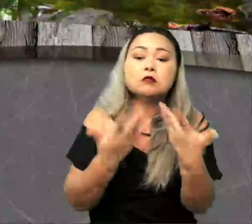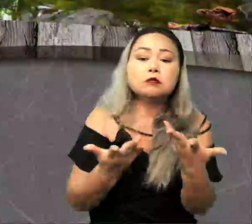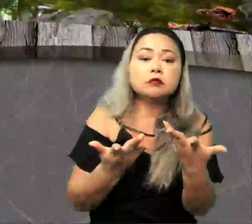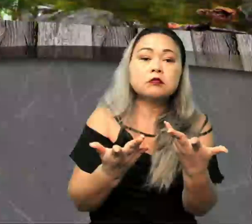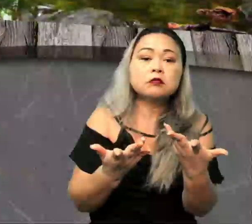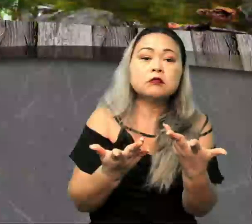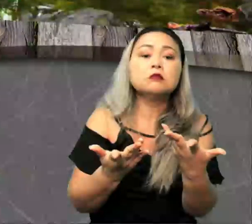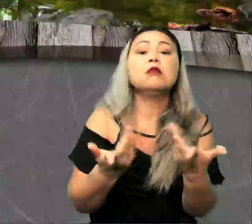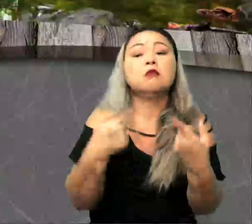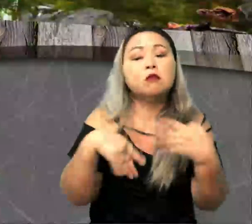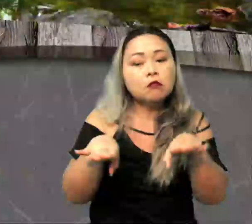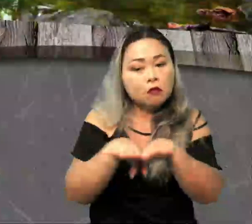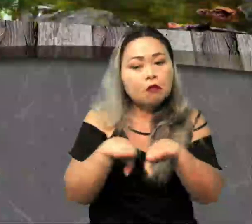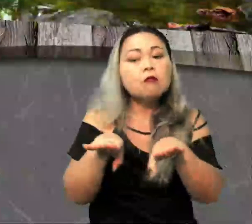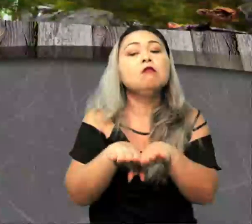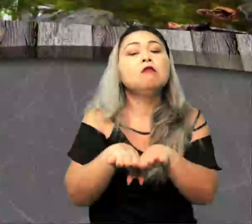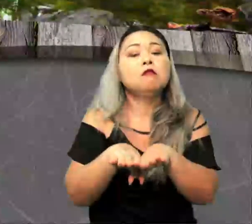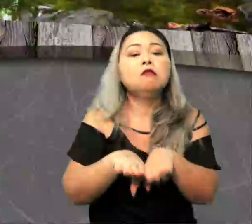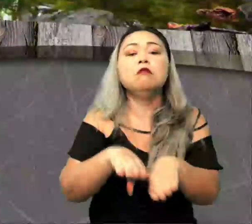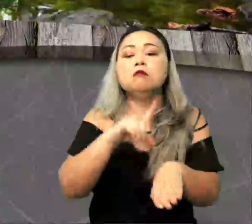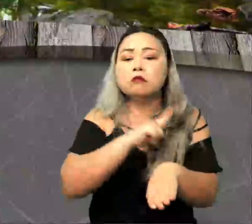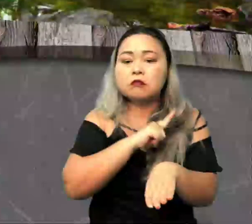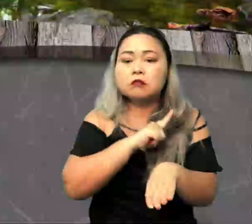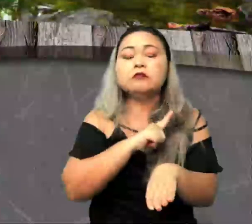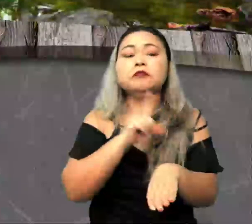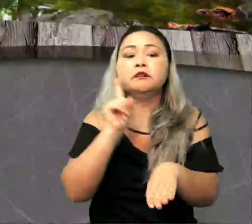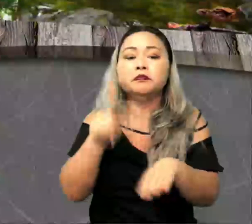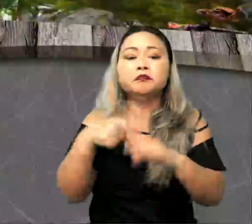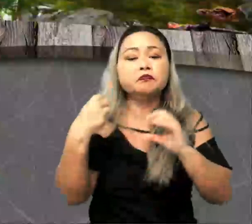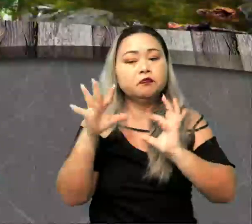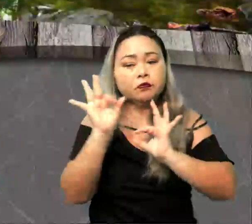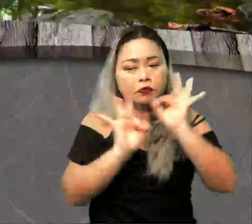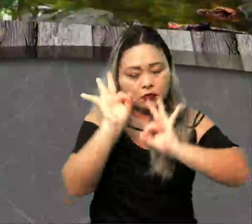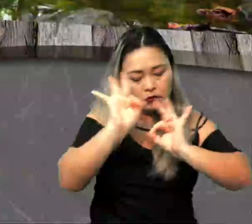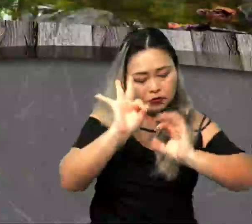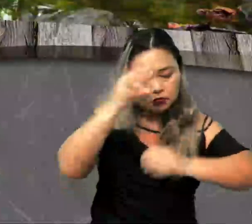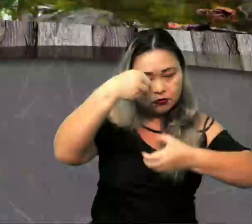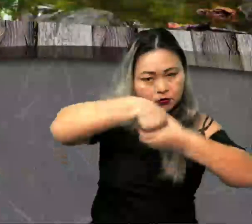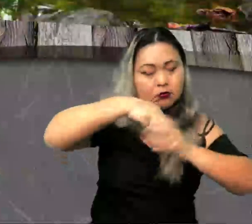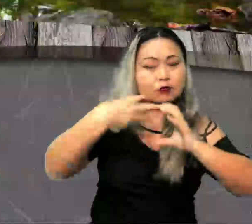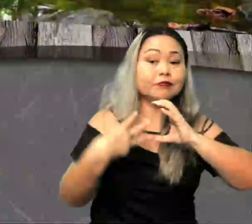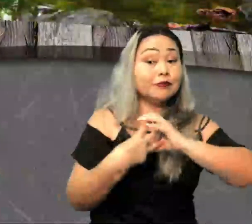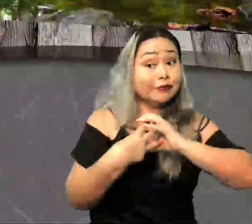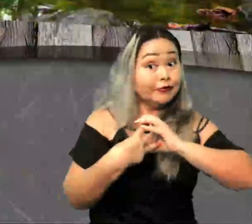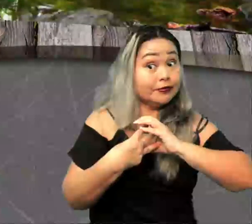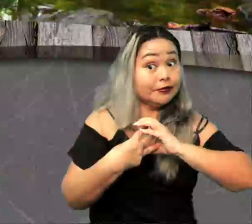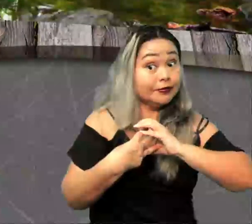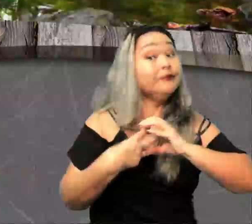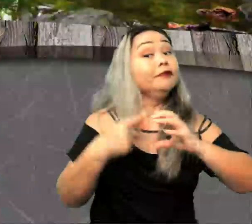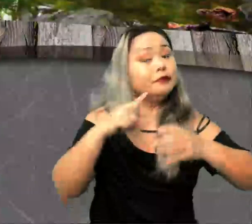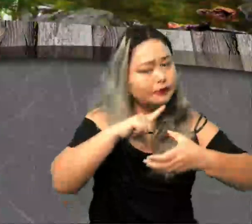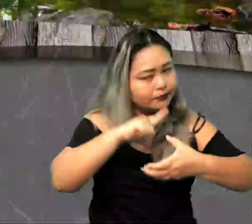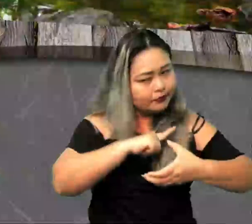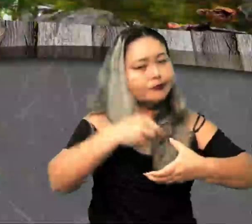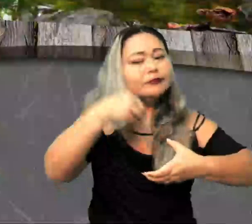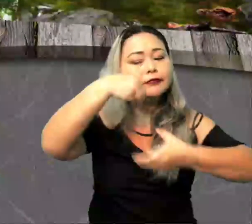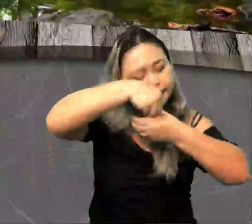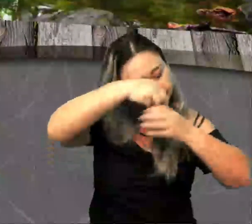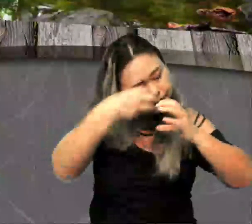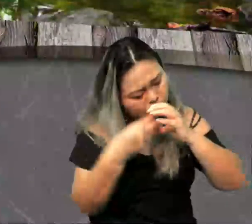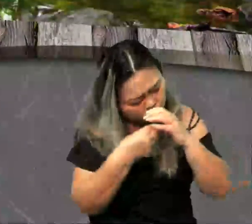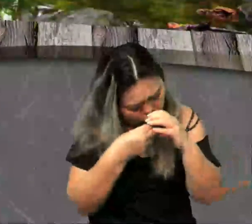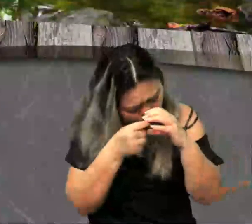né, também eram seres dotados de organização, tinham célula, tinham essa